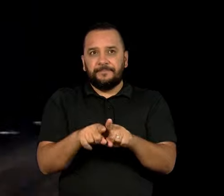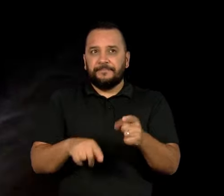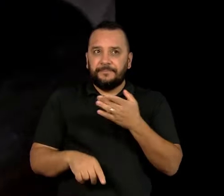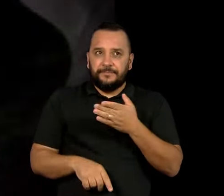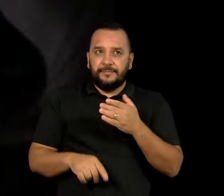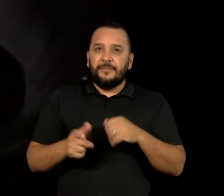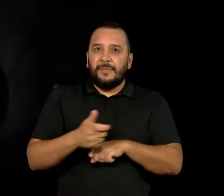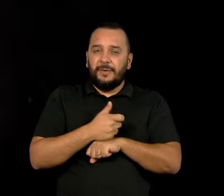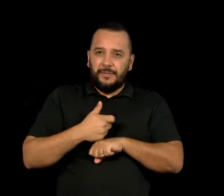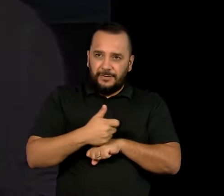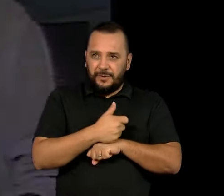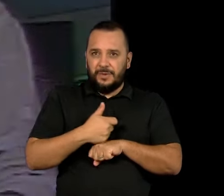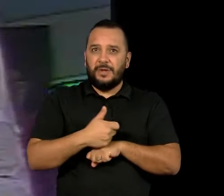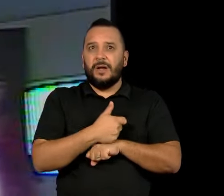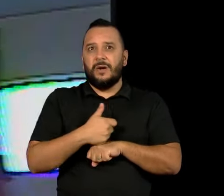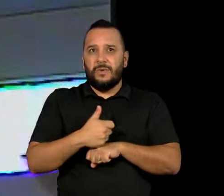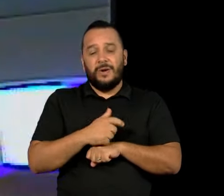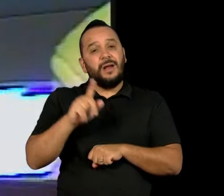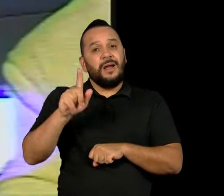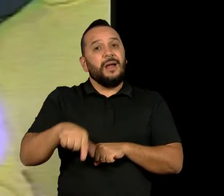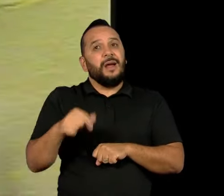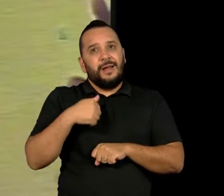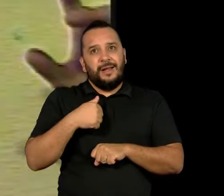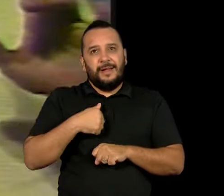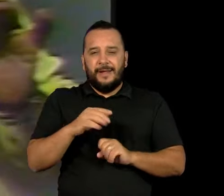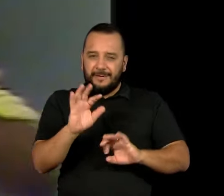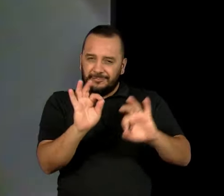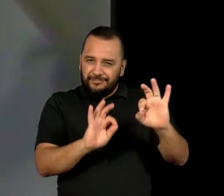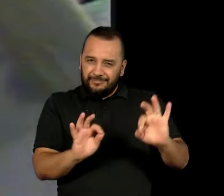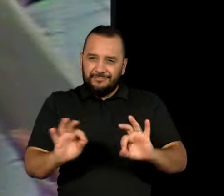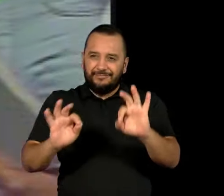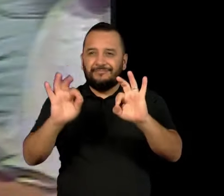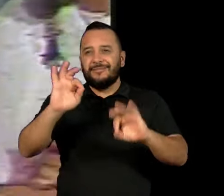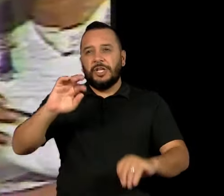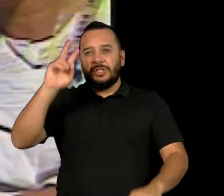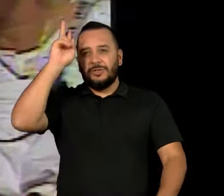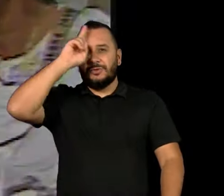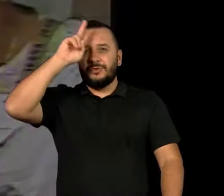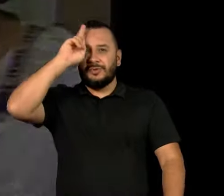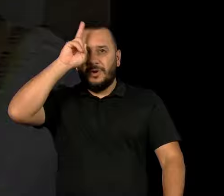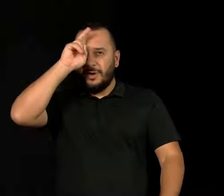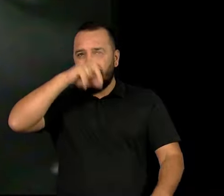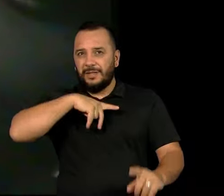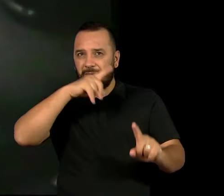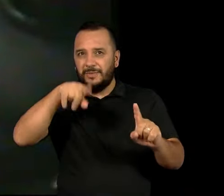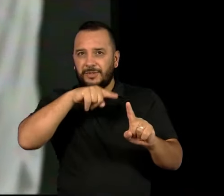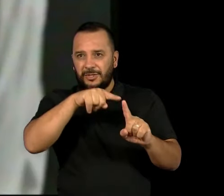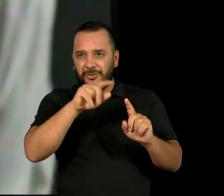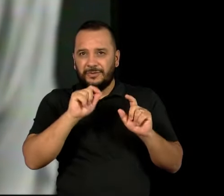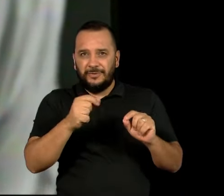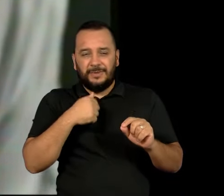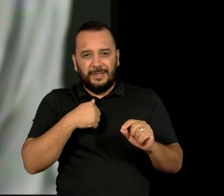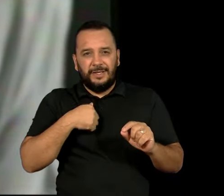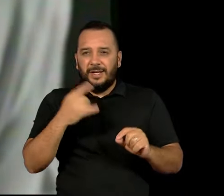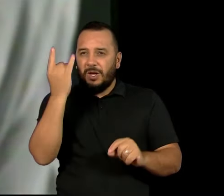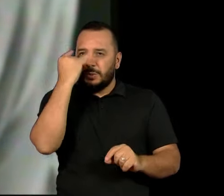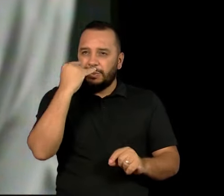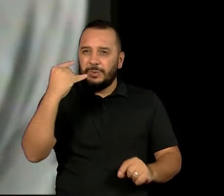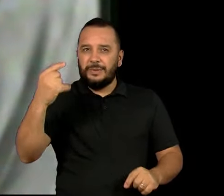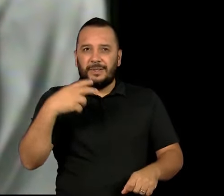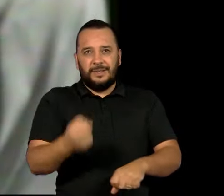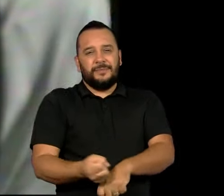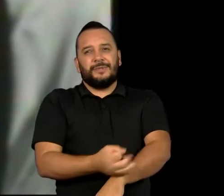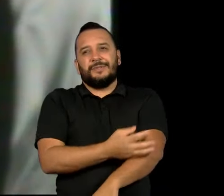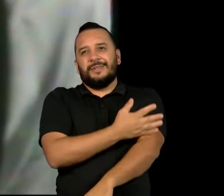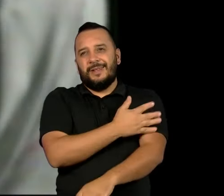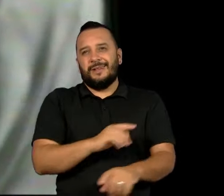Esses profissionais se tornam verdadeiros arquitetos de histórias que têm como objetivo nos envolver, nos emocionar